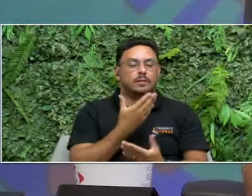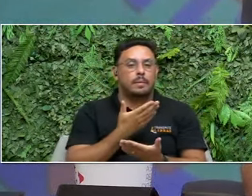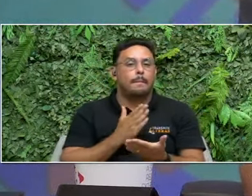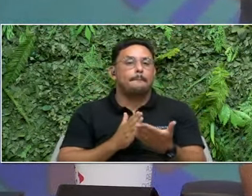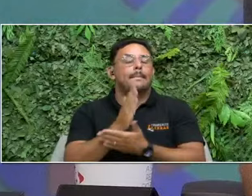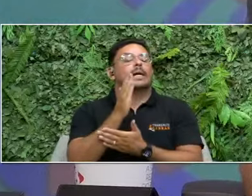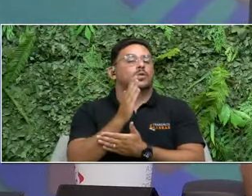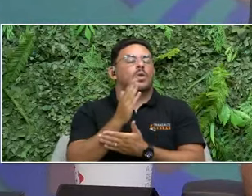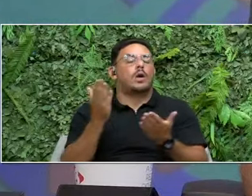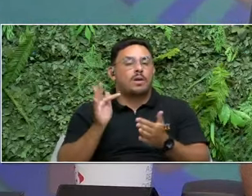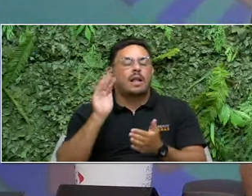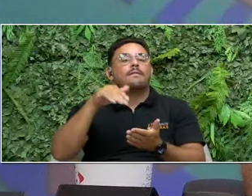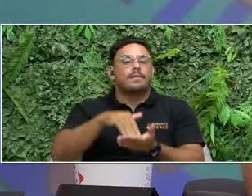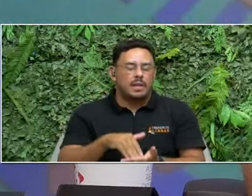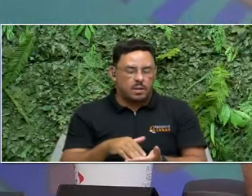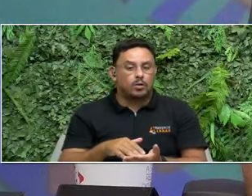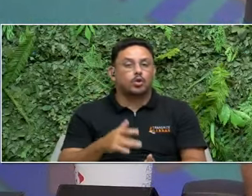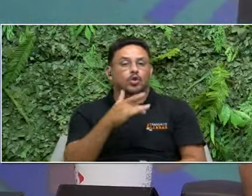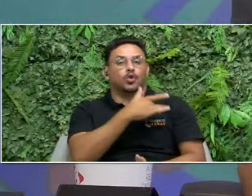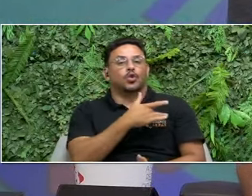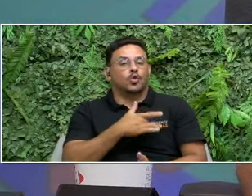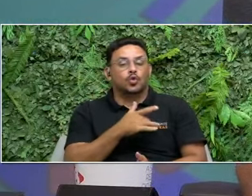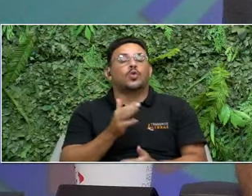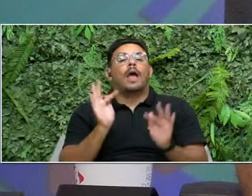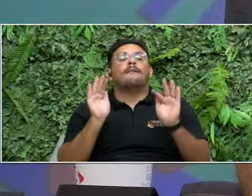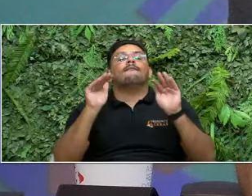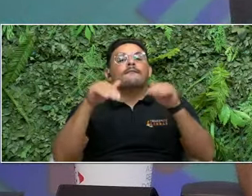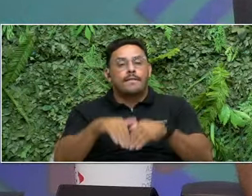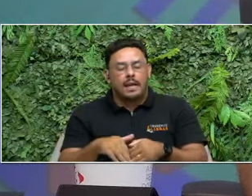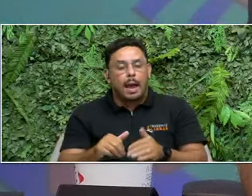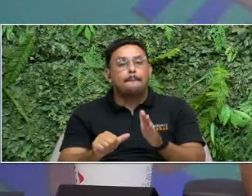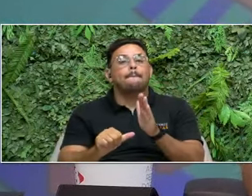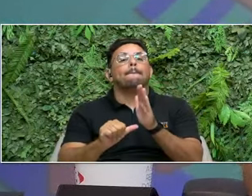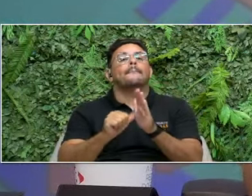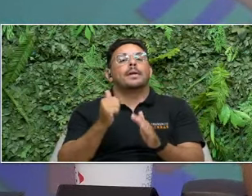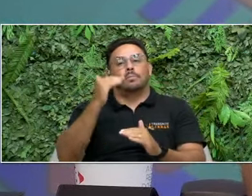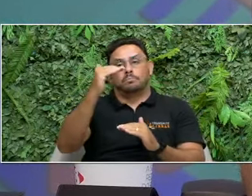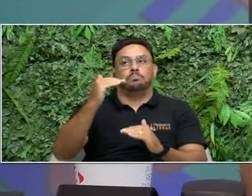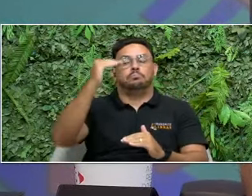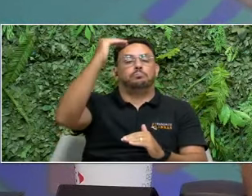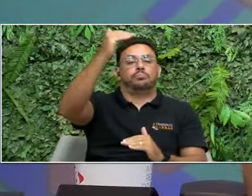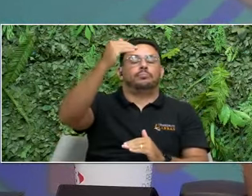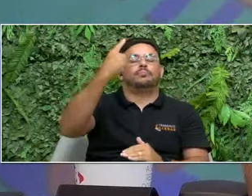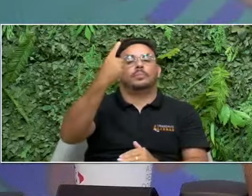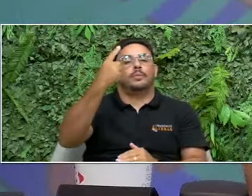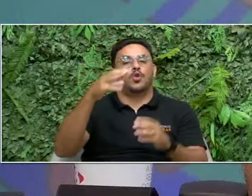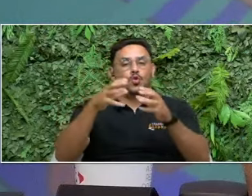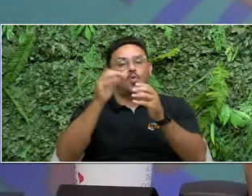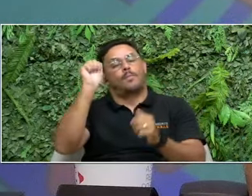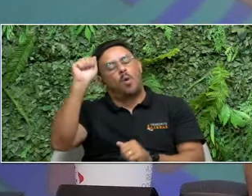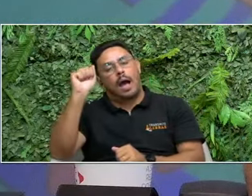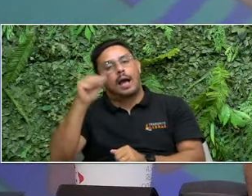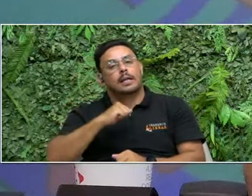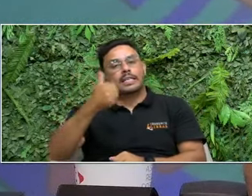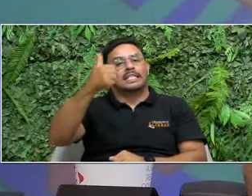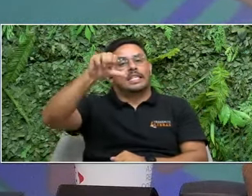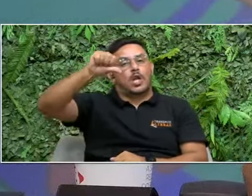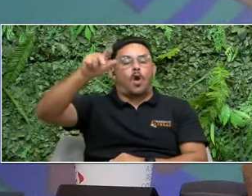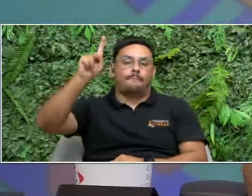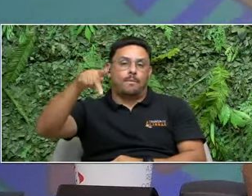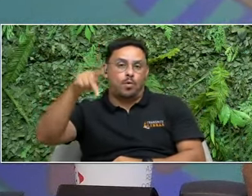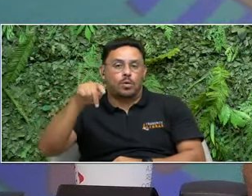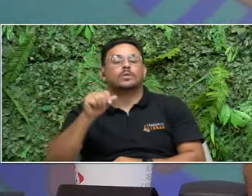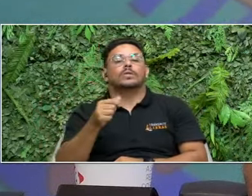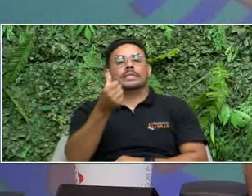Passou tá na final o Cruzeiro finalizou a primeira na primeira posição do grupo A teve a melhor campanha 19 pontos